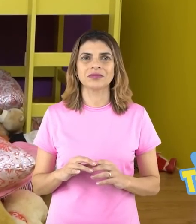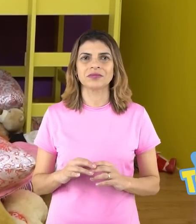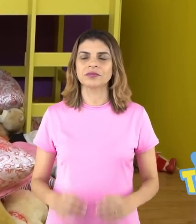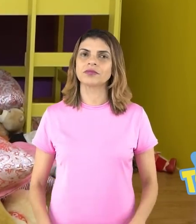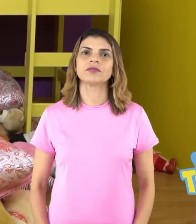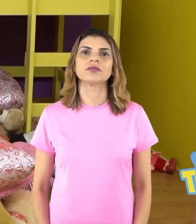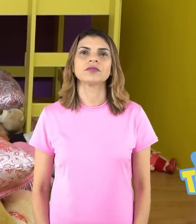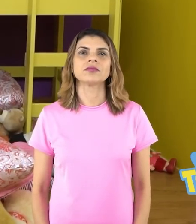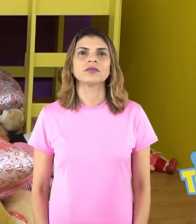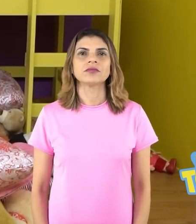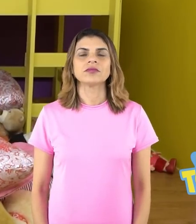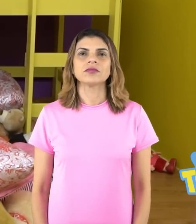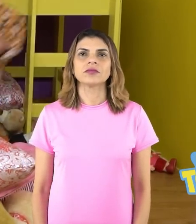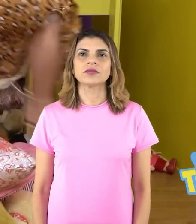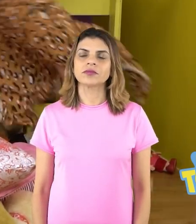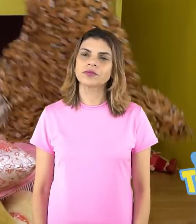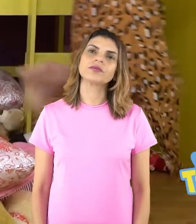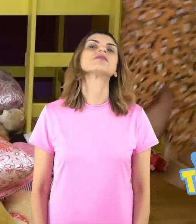ai